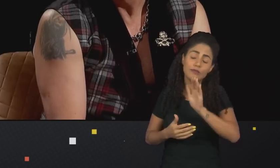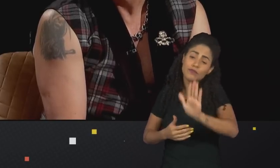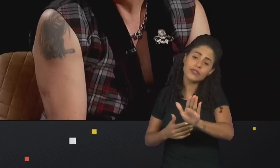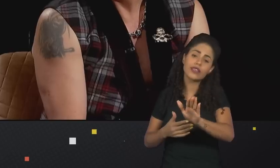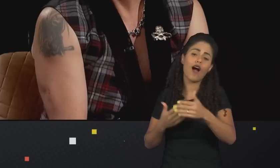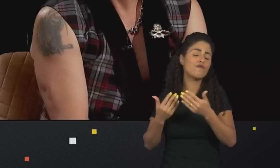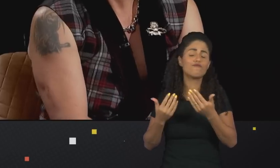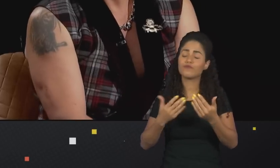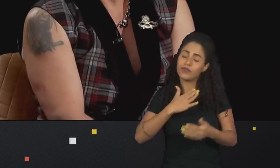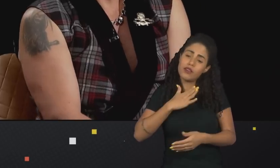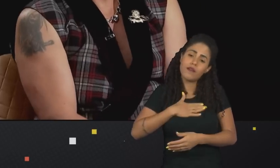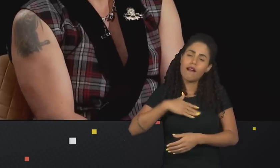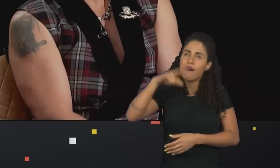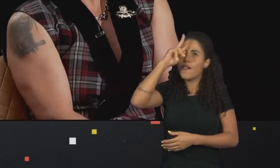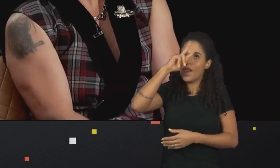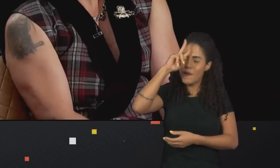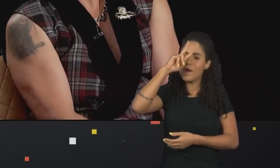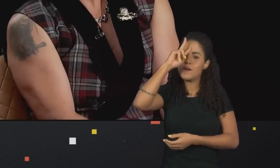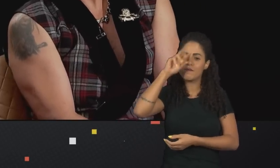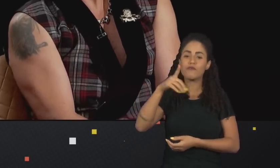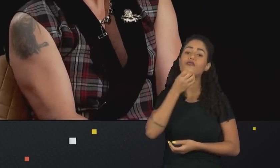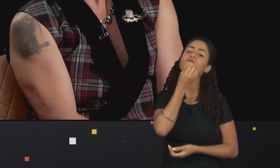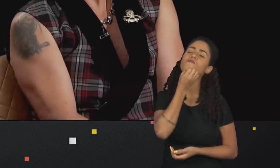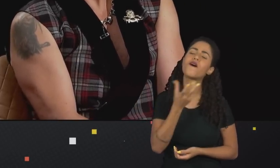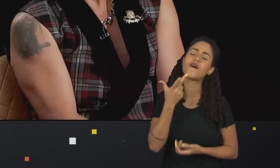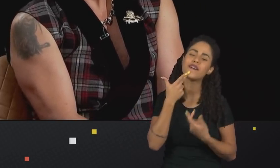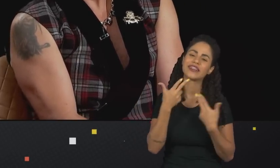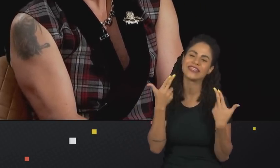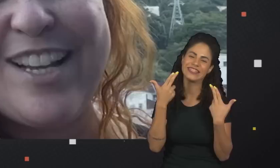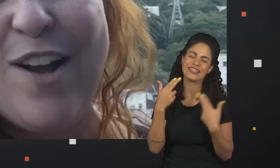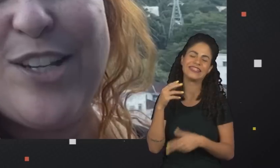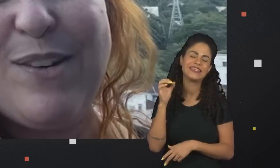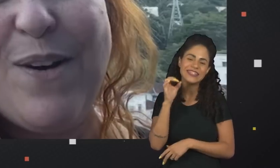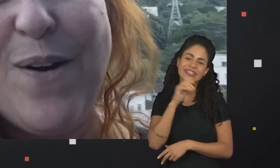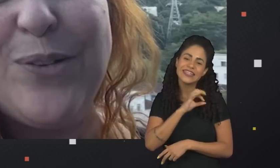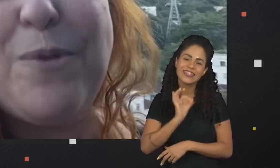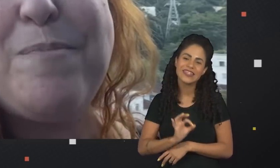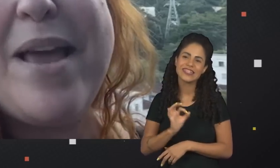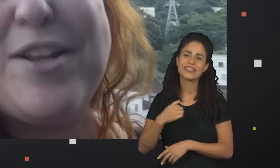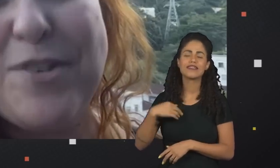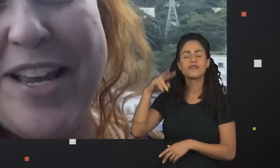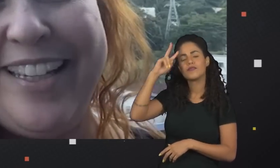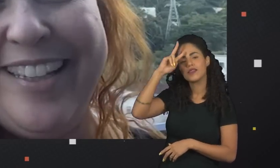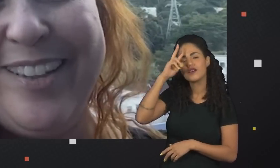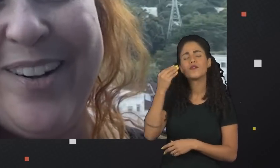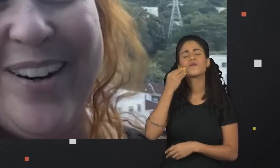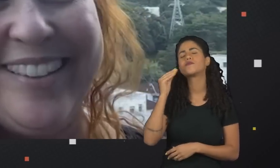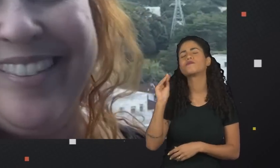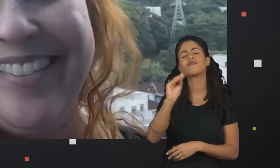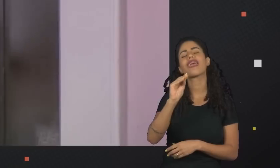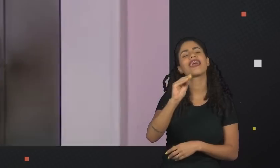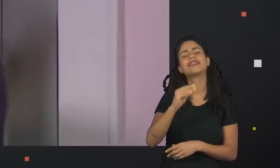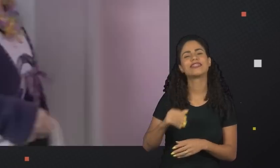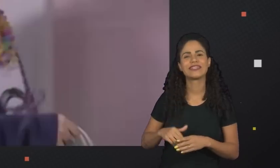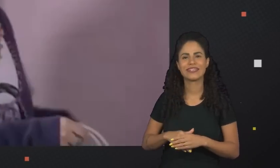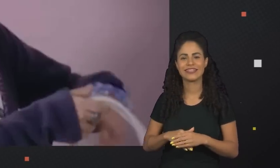ficou para minha lembrança boa, assim, né? Desse nosso encontro. Um beijo, querido.